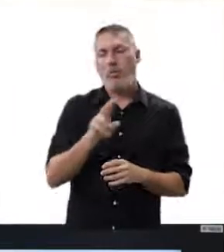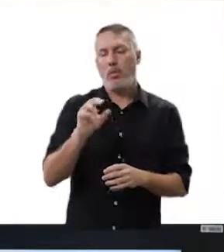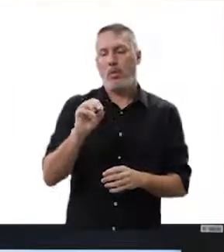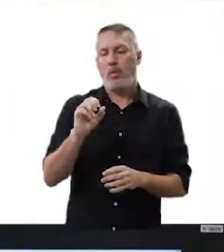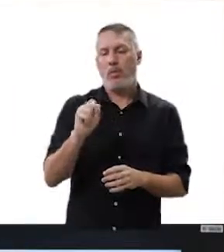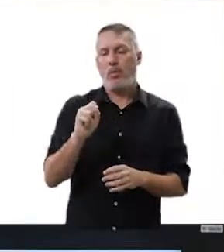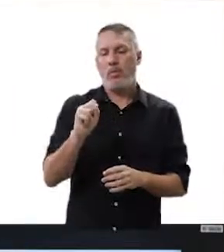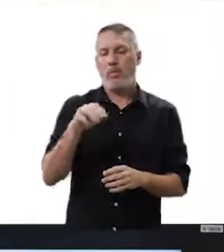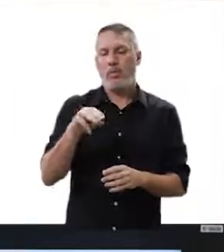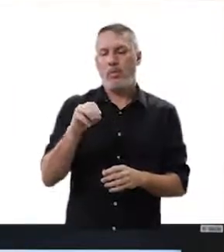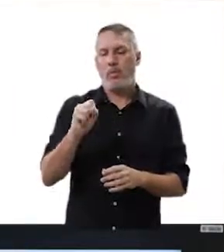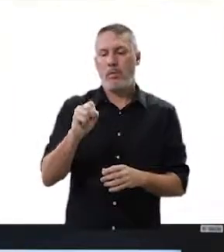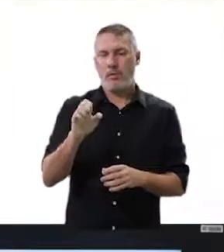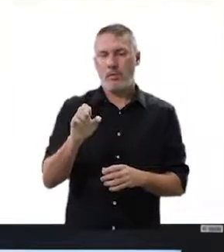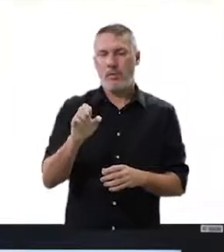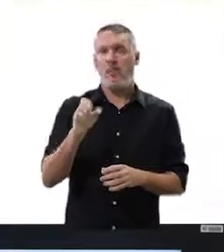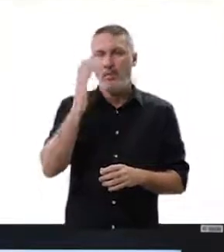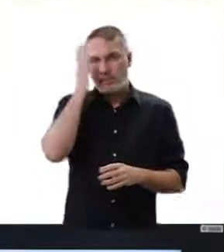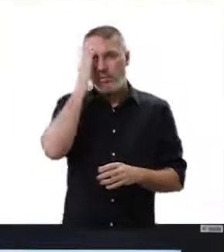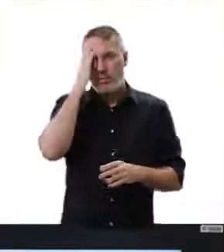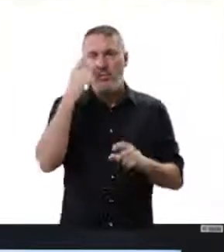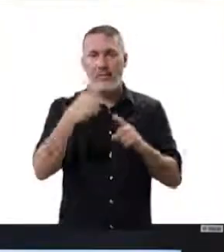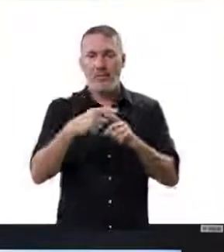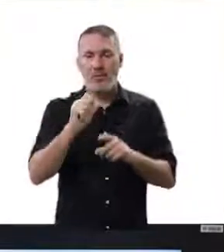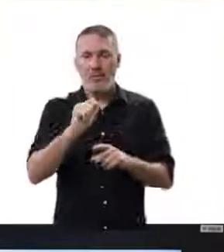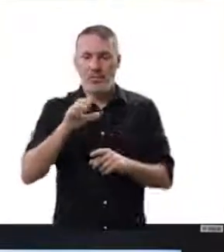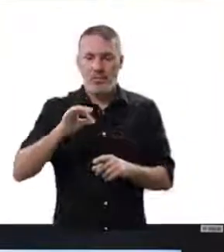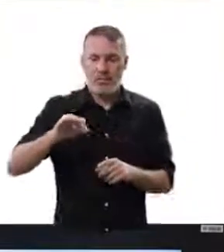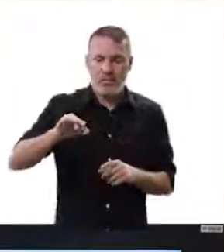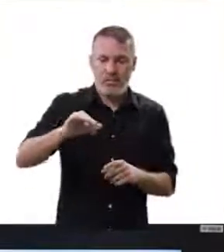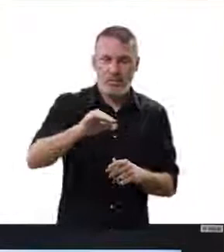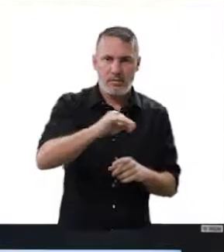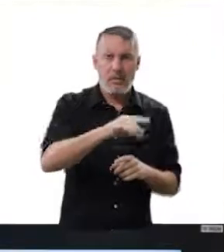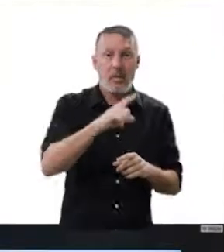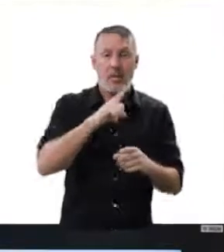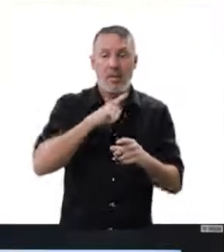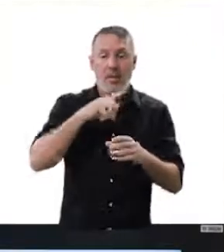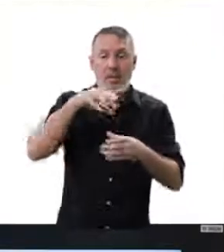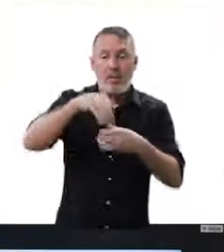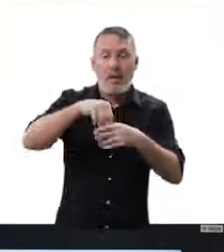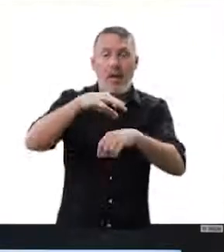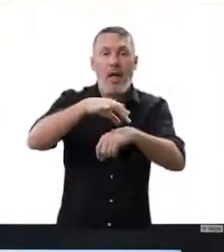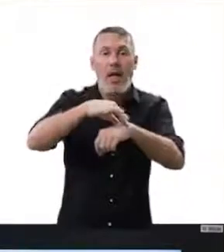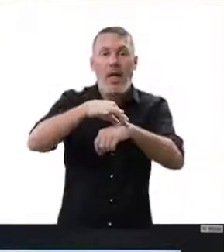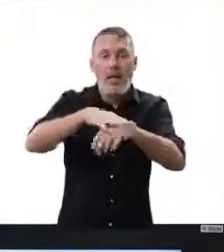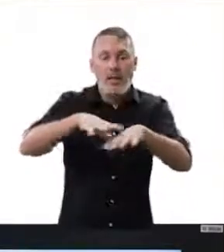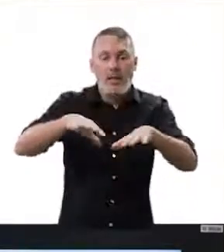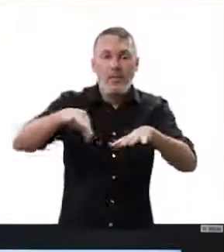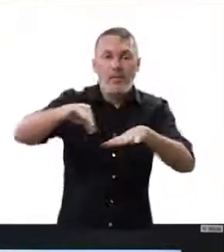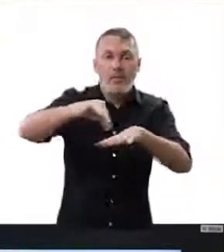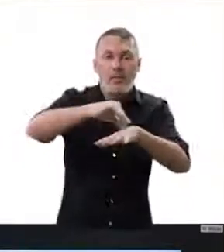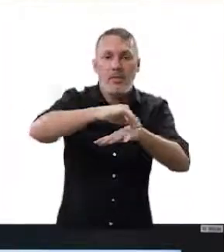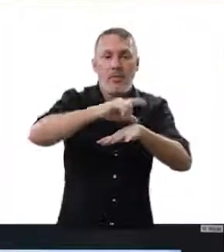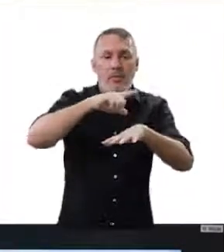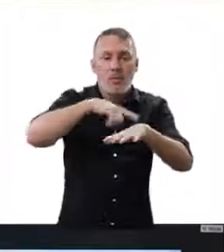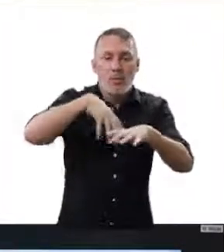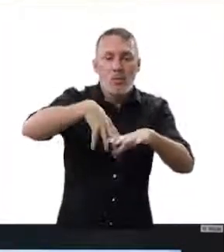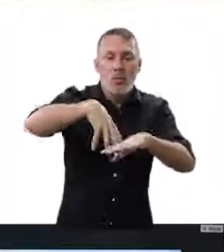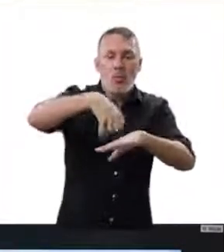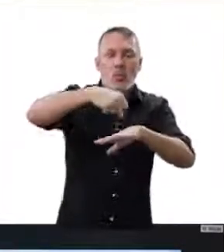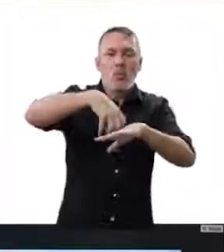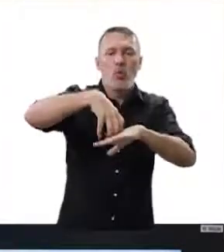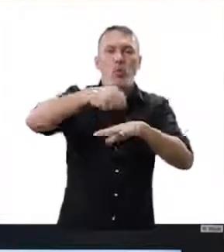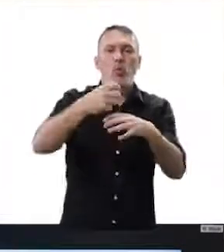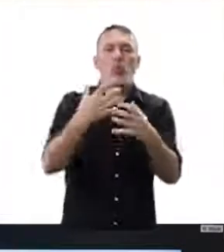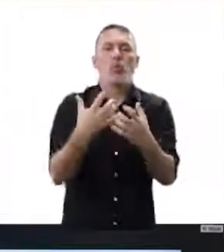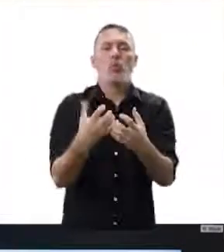processo de osmose que está acontecendo. Então a água, ela teve a sair de dentro da célula da carne para o